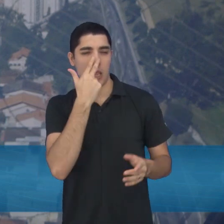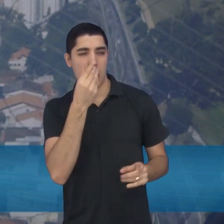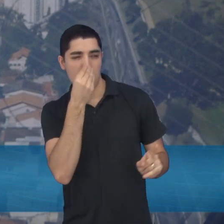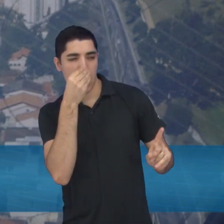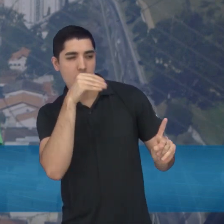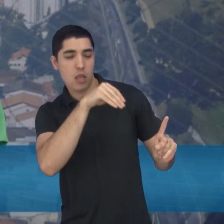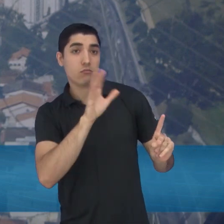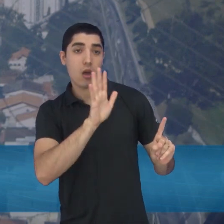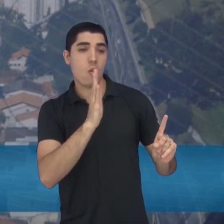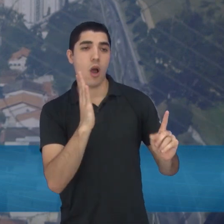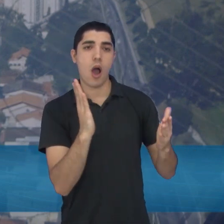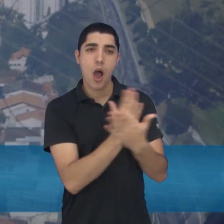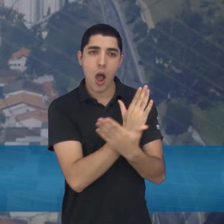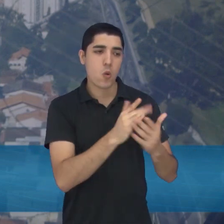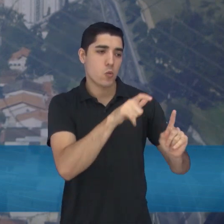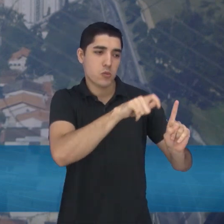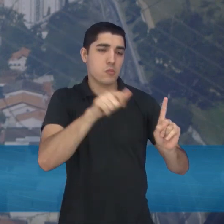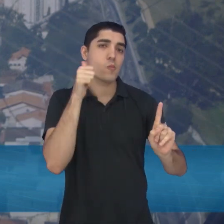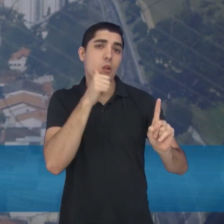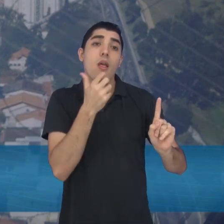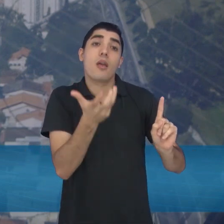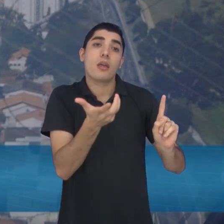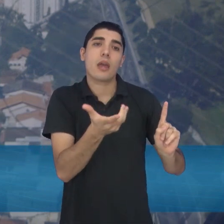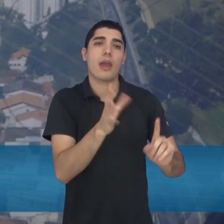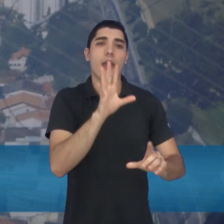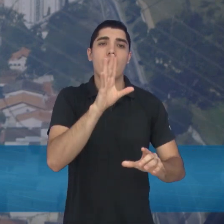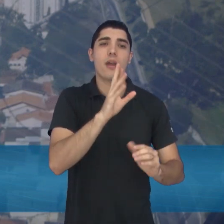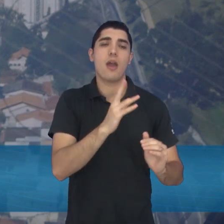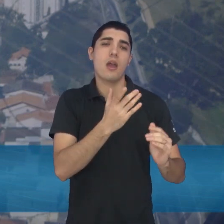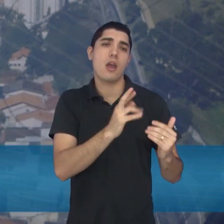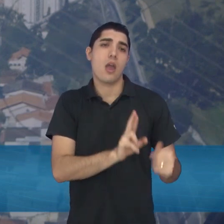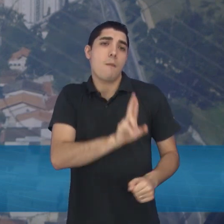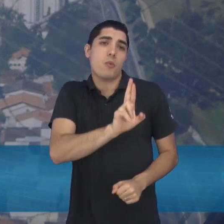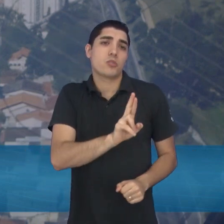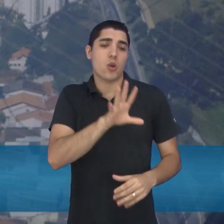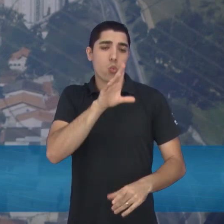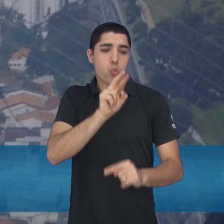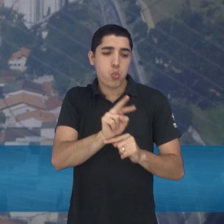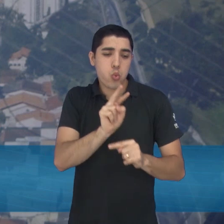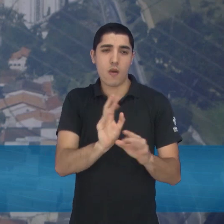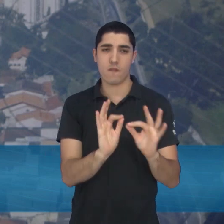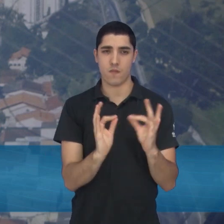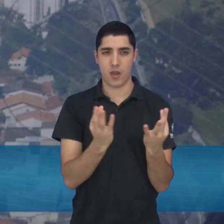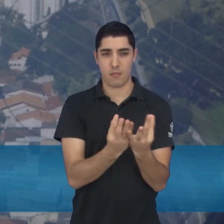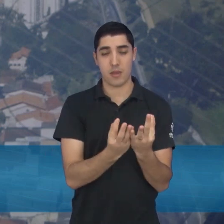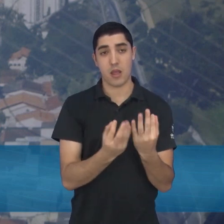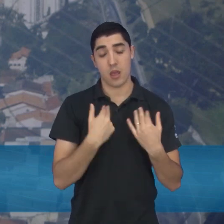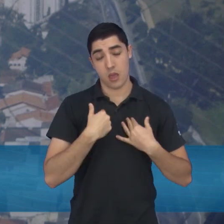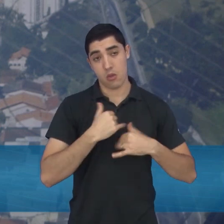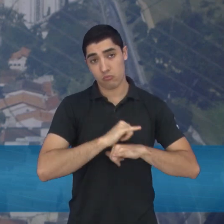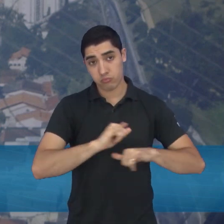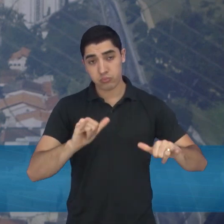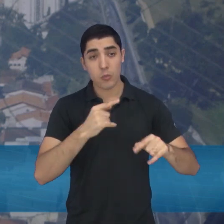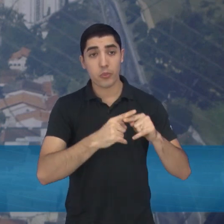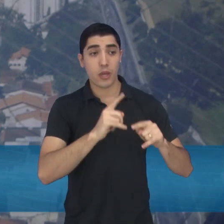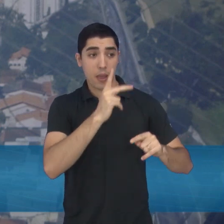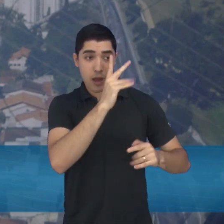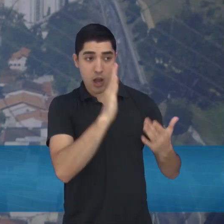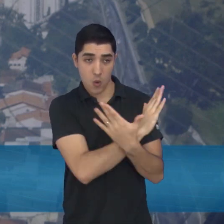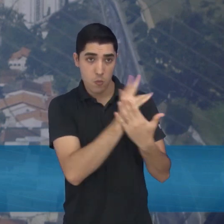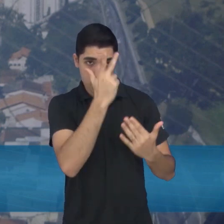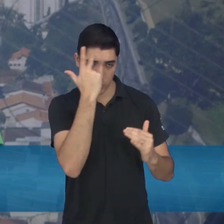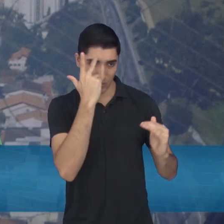acabam zelando pela família, mas ainda enfrentam esse desprezo. Eu digo muitas vezes de quem está dentro de casa, mas também da própria sociedade,